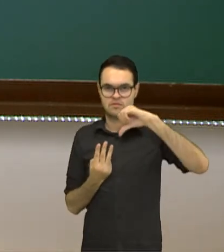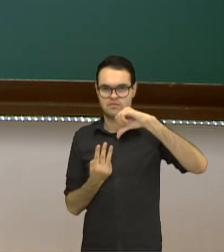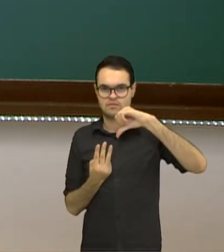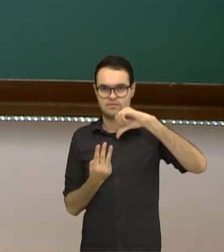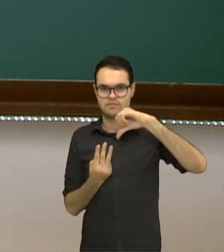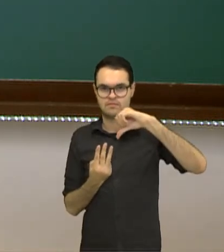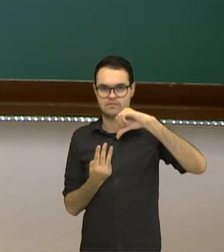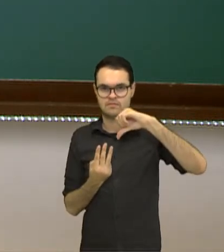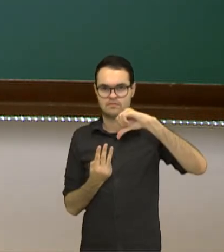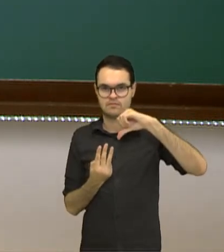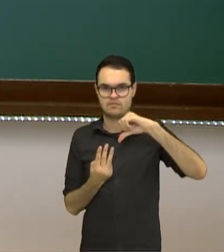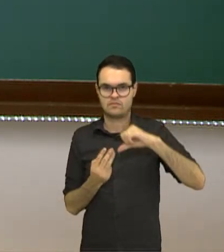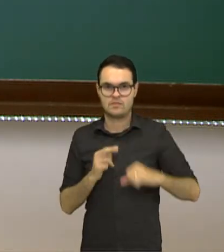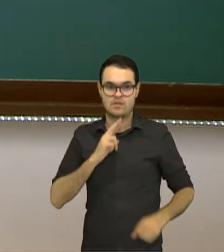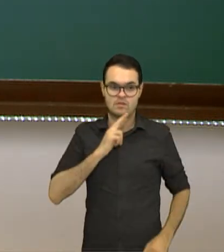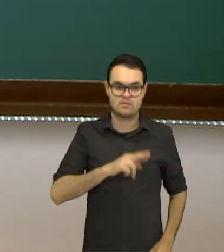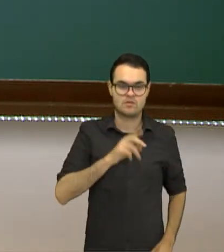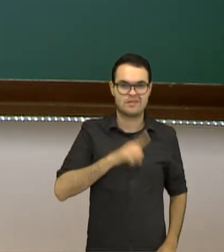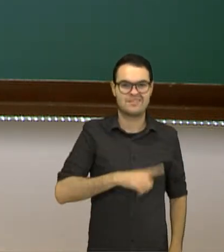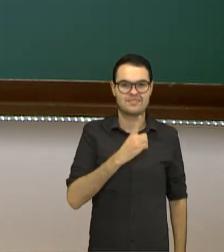a 9, e que o valor dá